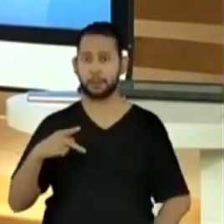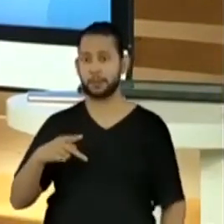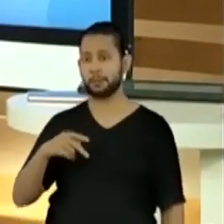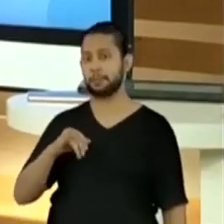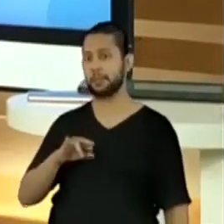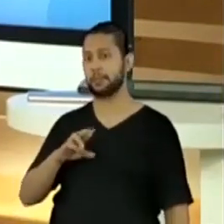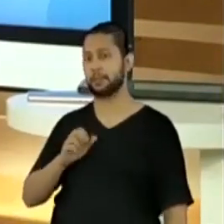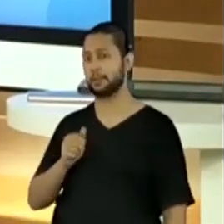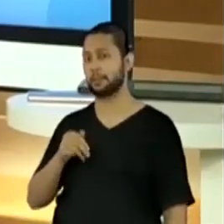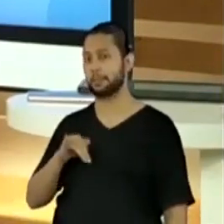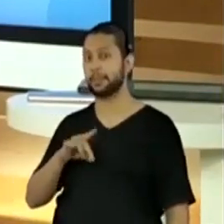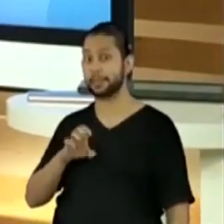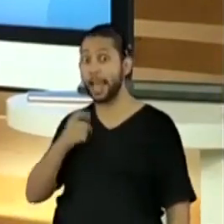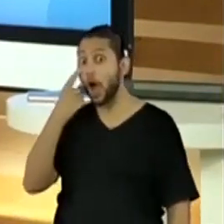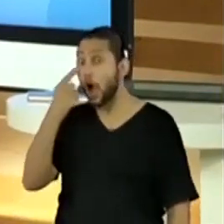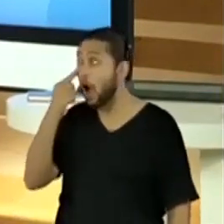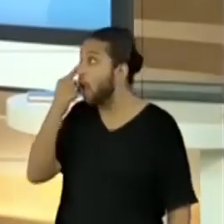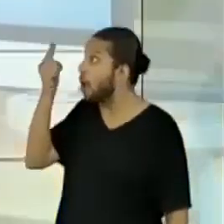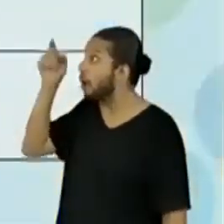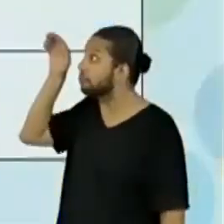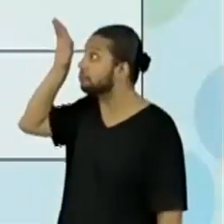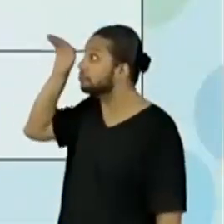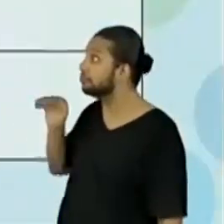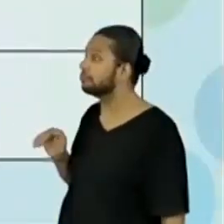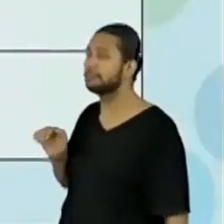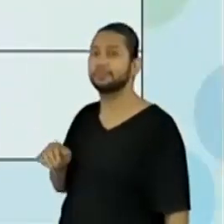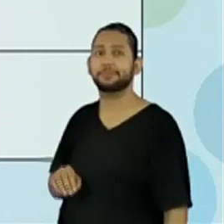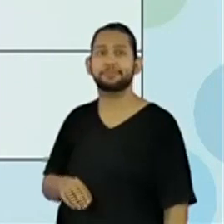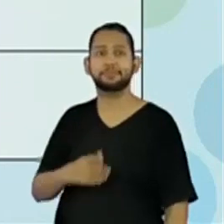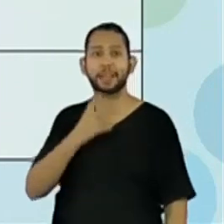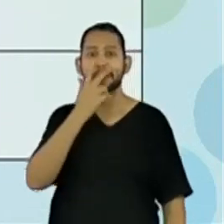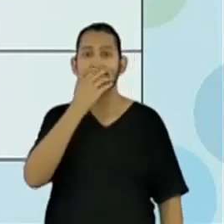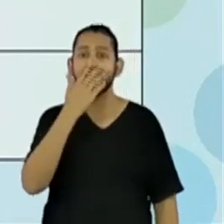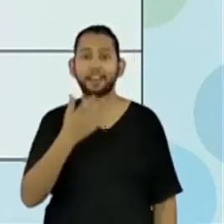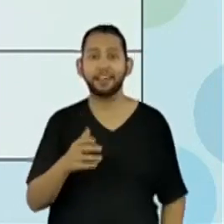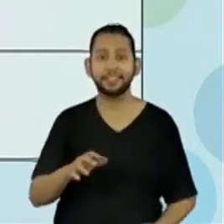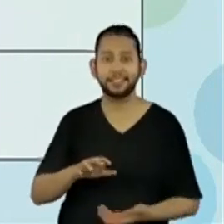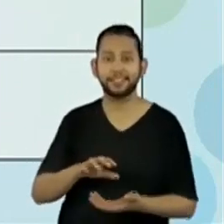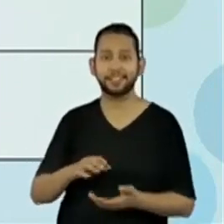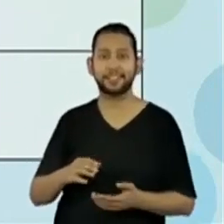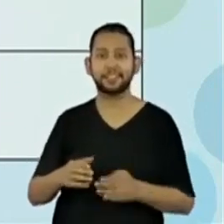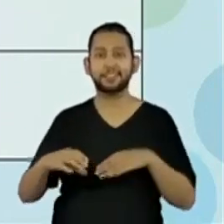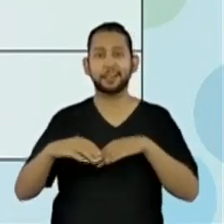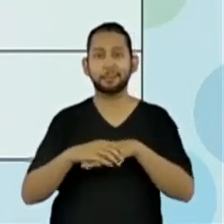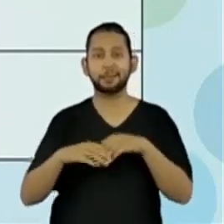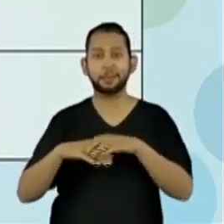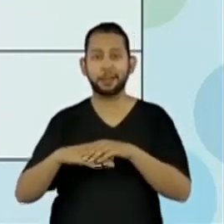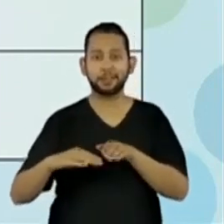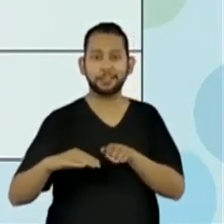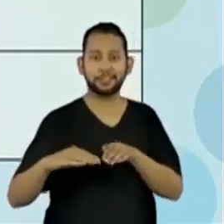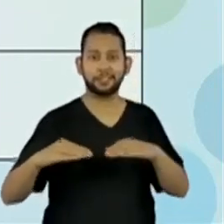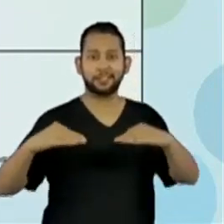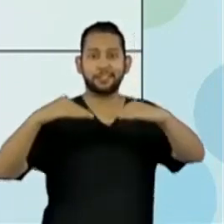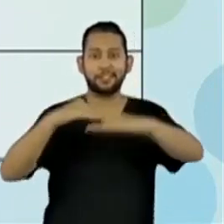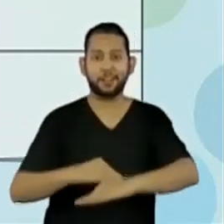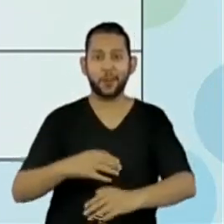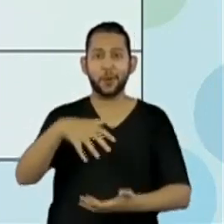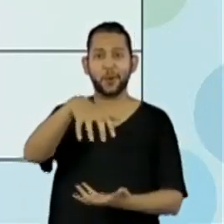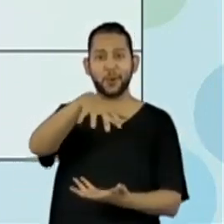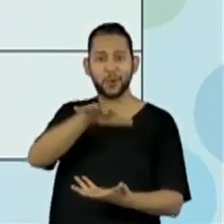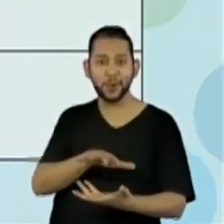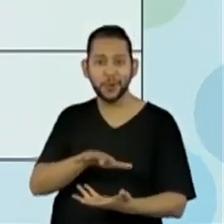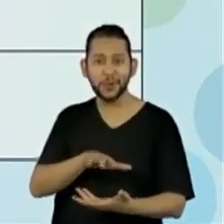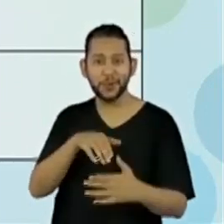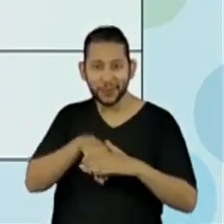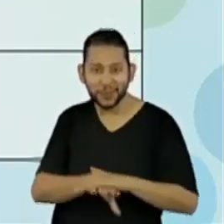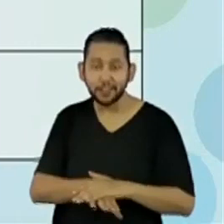Essa aqui primeiro, que tem o formato da caixinha. Nós vamos utilizar aquelas,